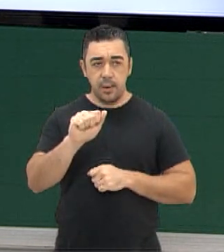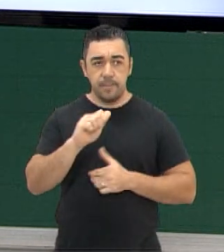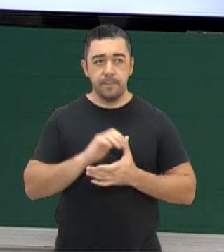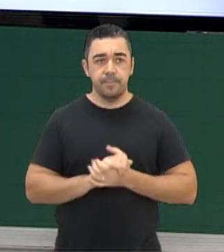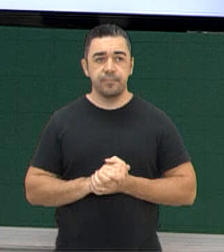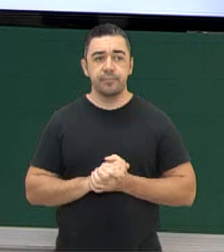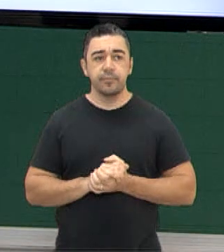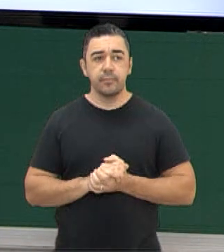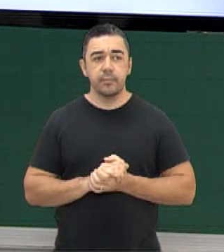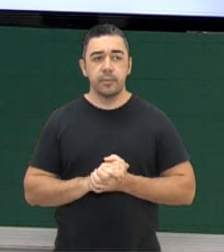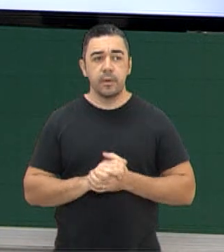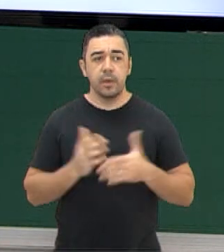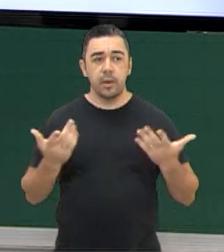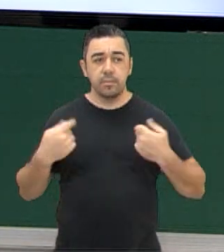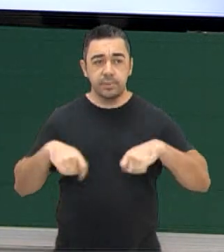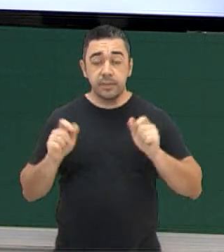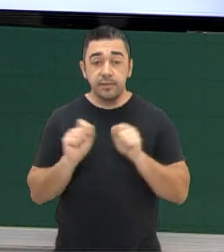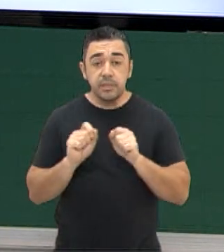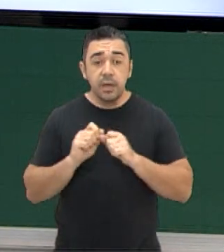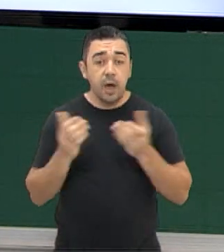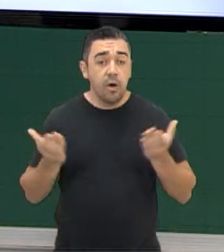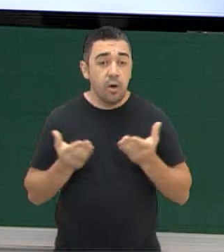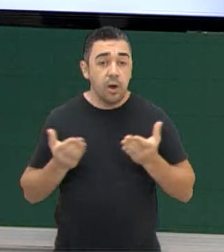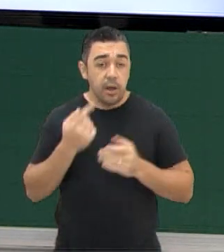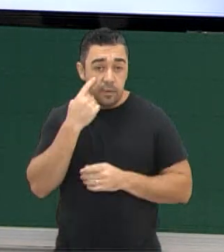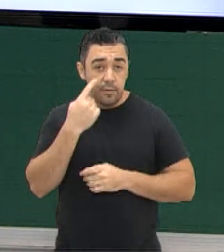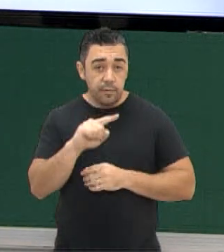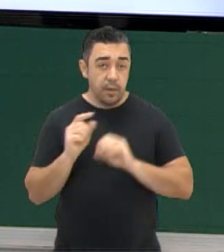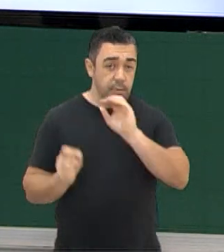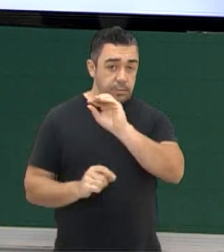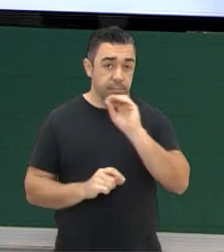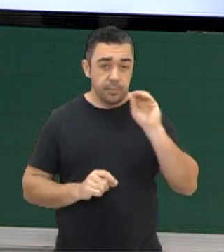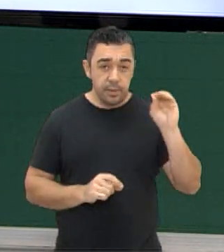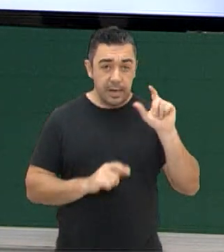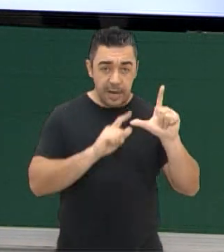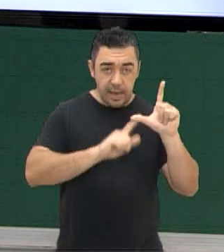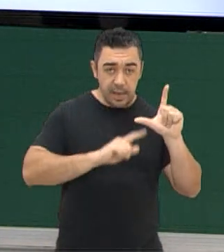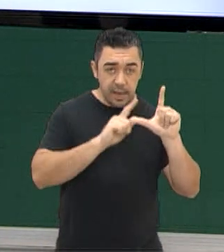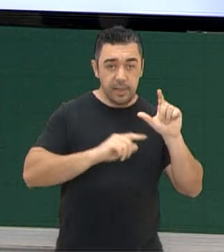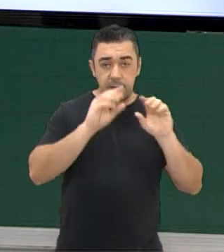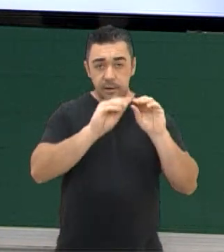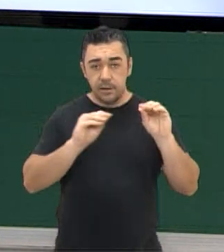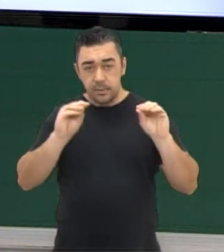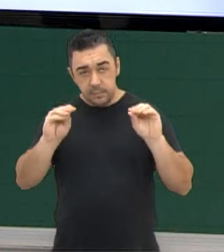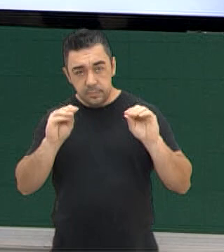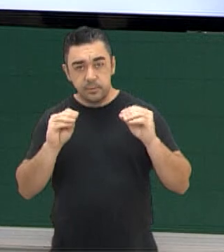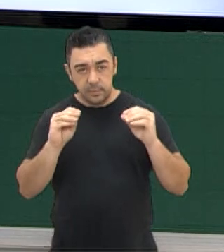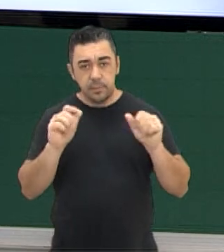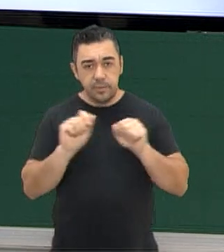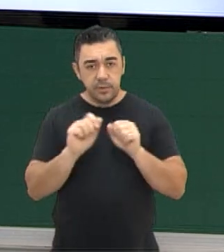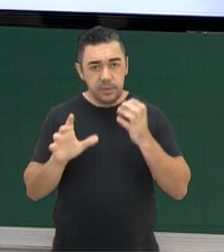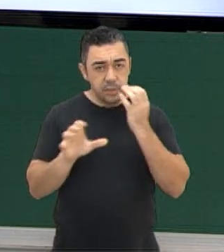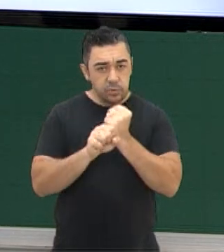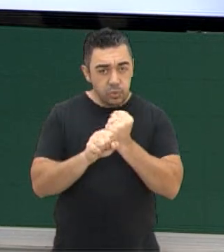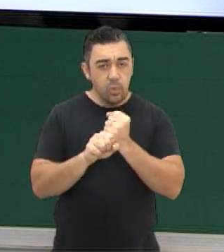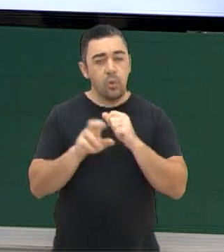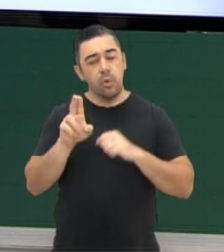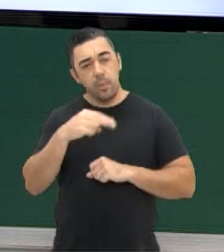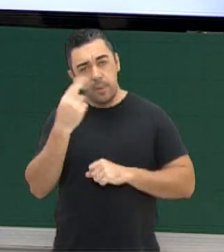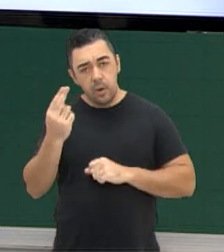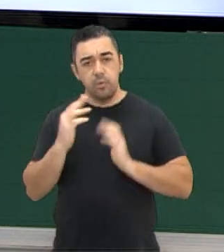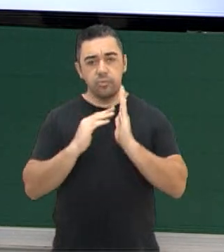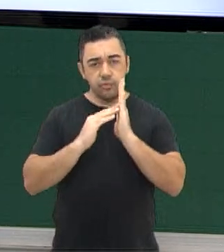menos 3. O que eu preciso fazer agora? Lembram lá do monômio que para podermos fazer tanto a soma como a subtração,